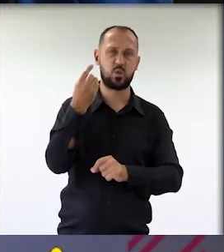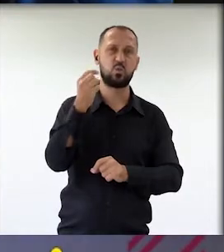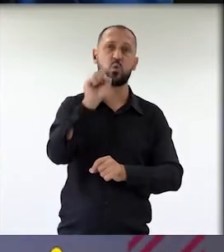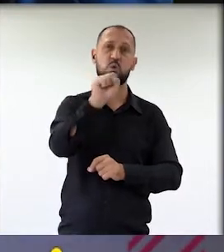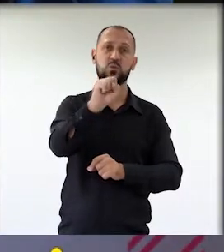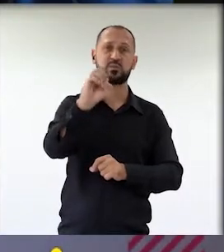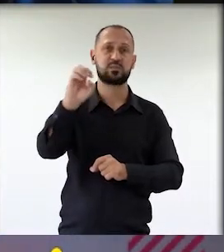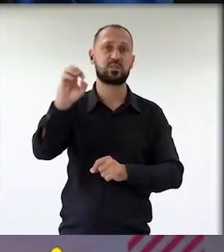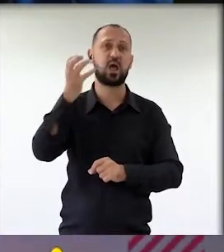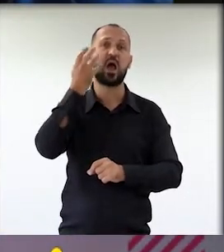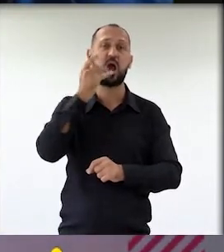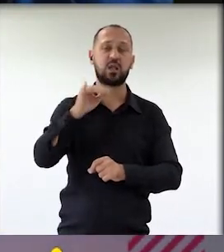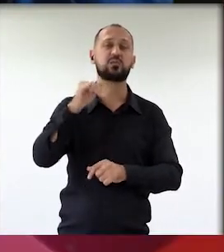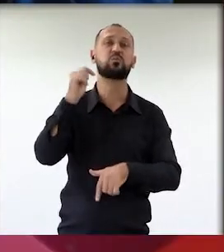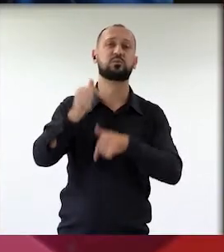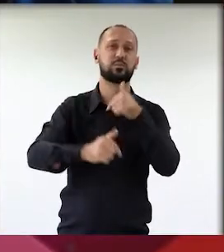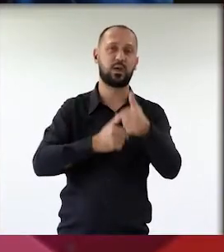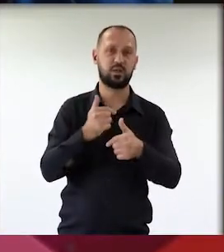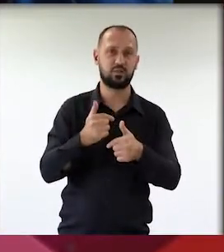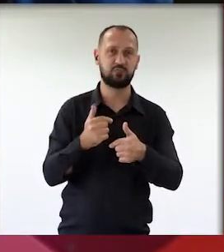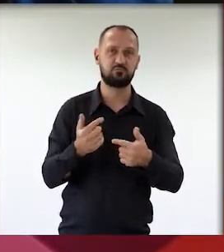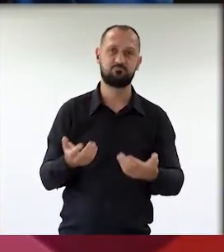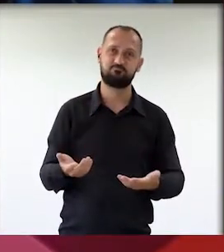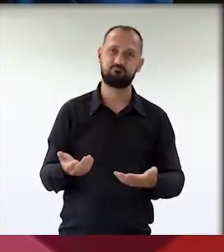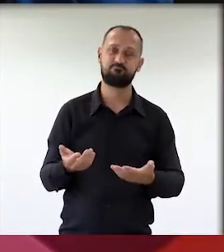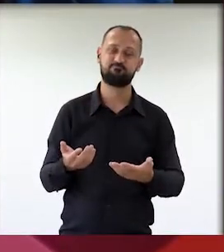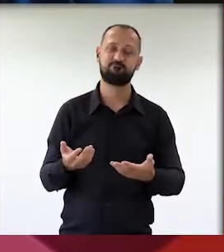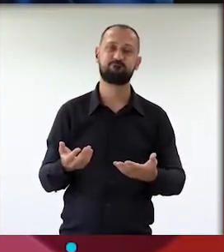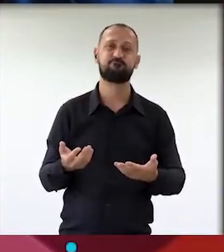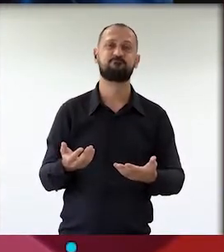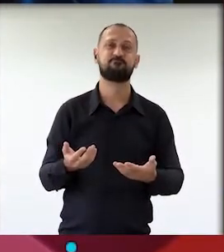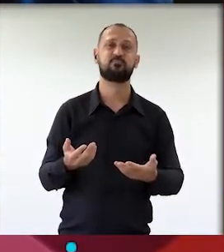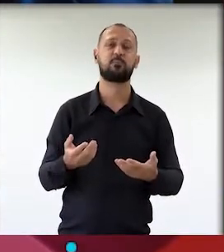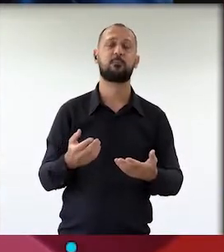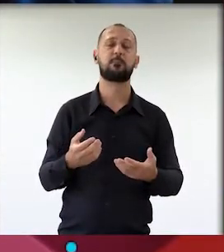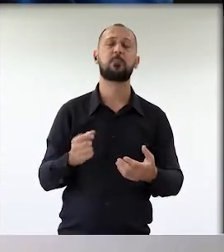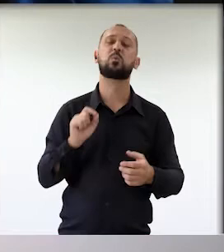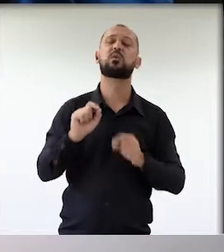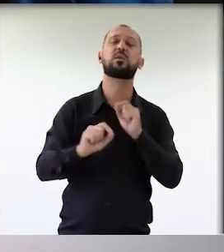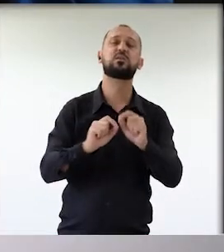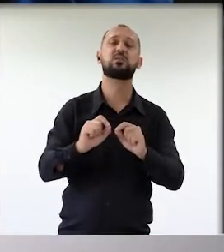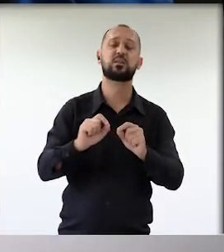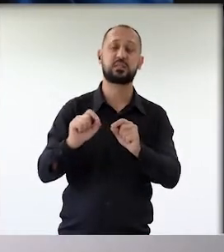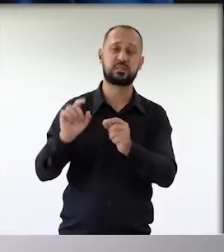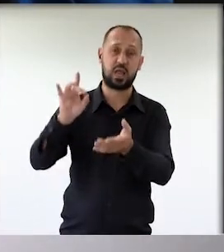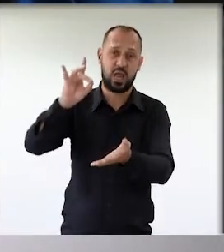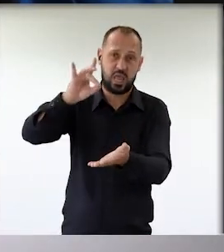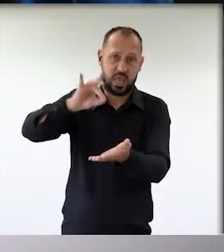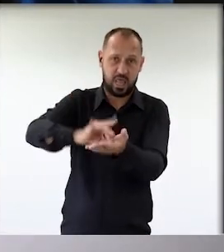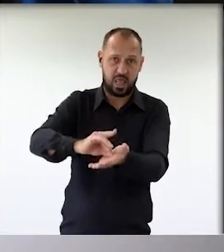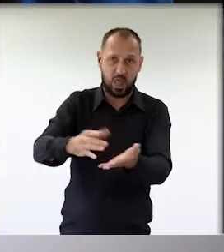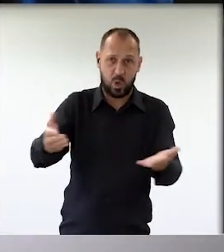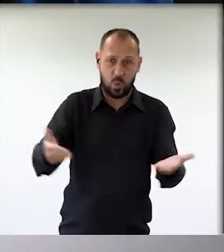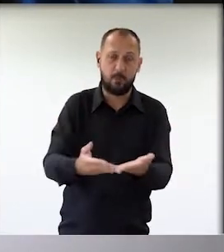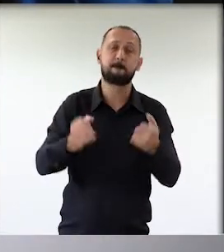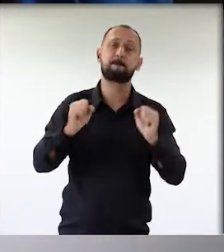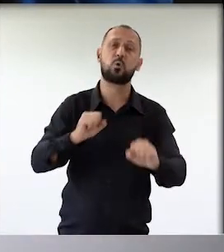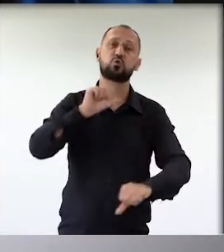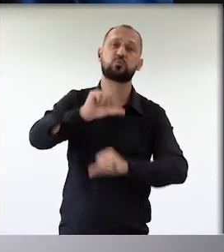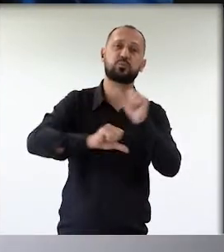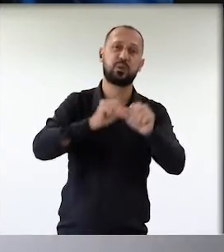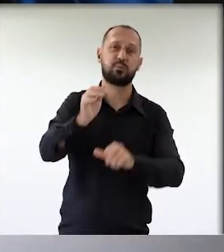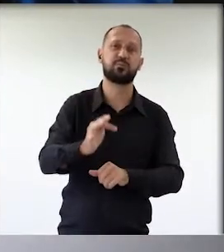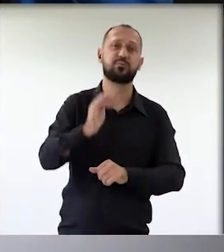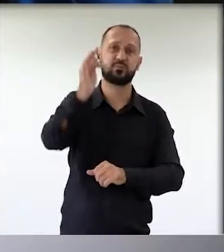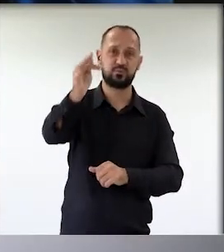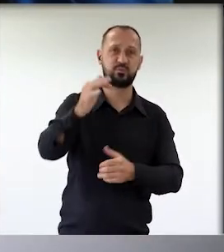1.800.000 crianças estariam trabalhando. E o que pode mudar nessa realidade daqui para